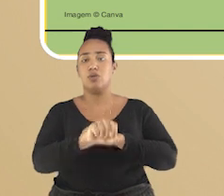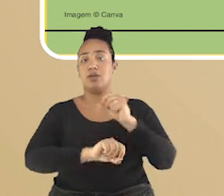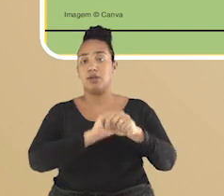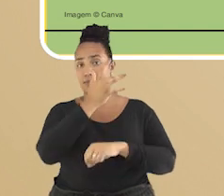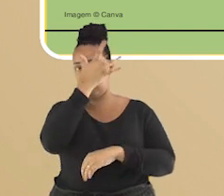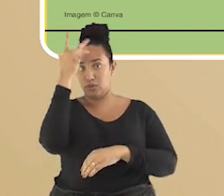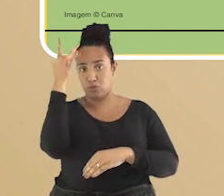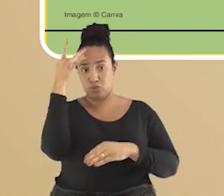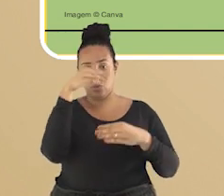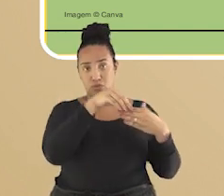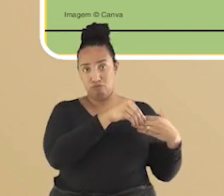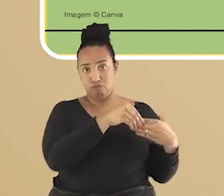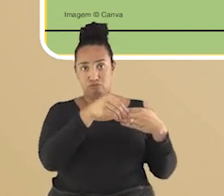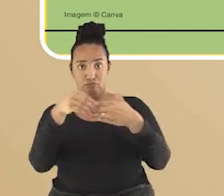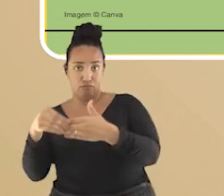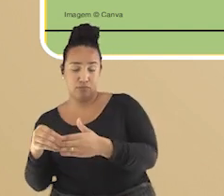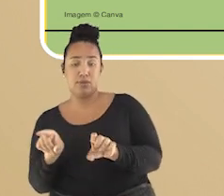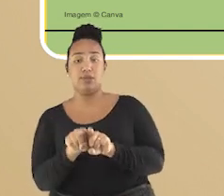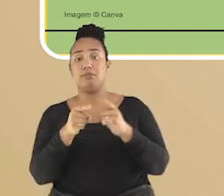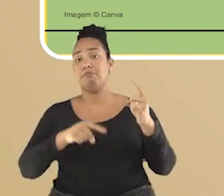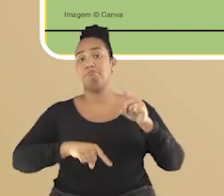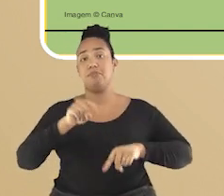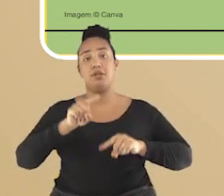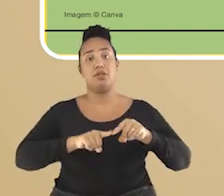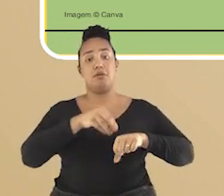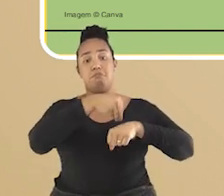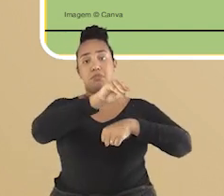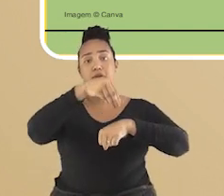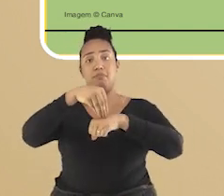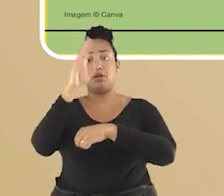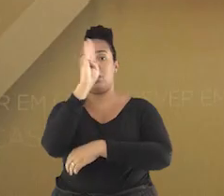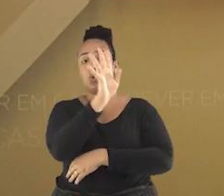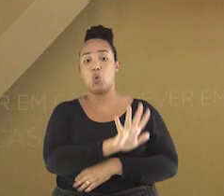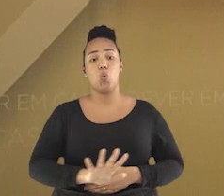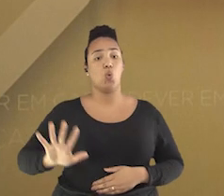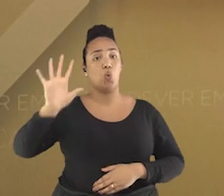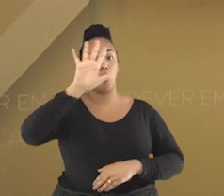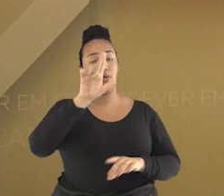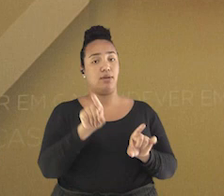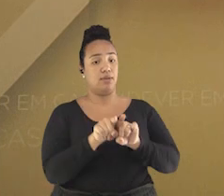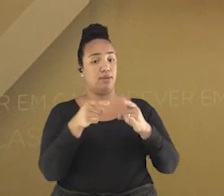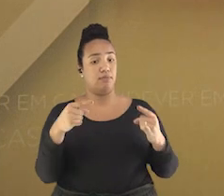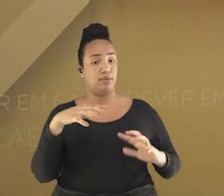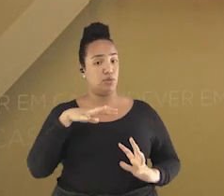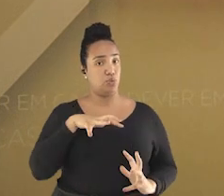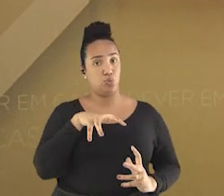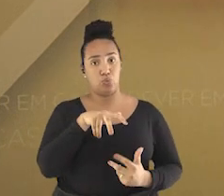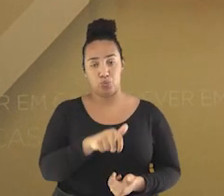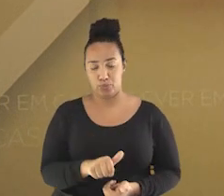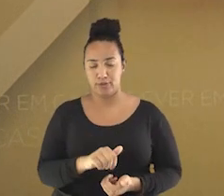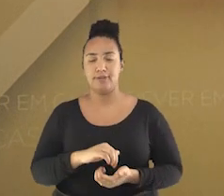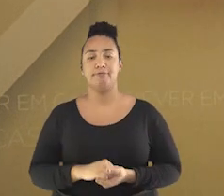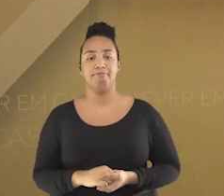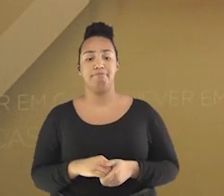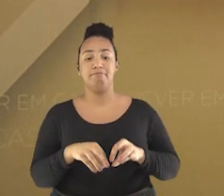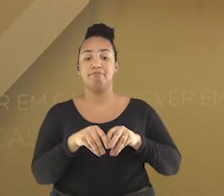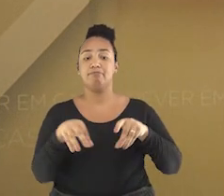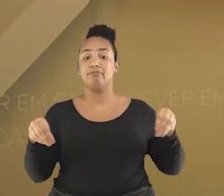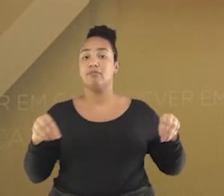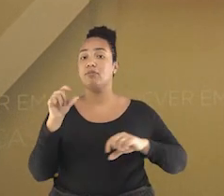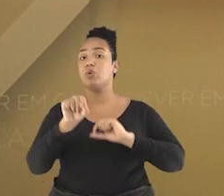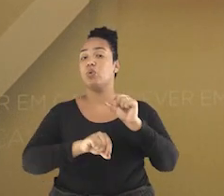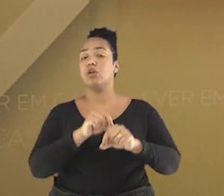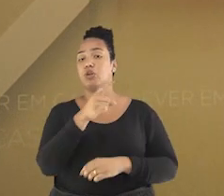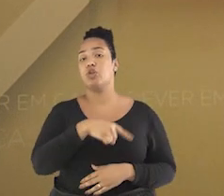as pessoas como os produtos pelo Brasil e pelo mundo. Os transportes terrestres são os que